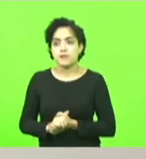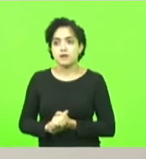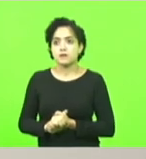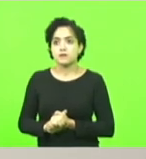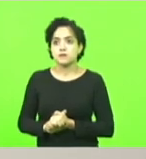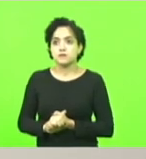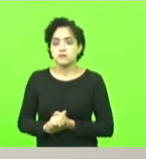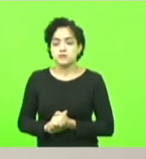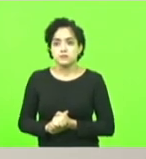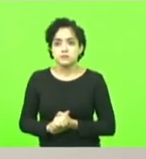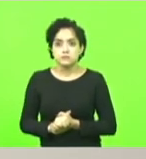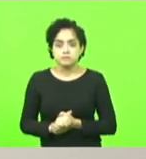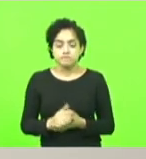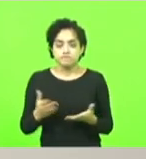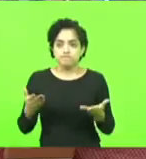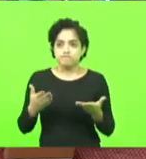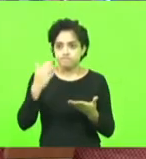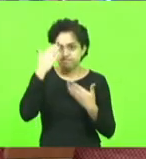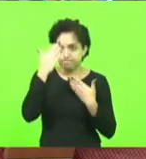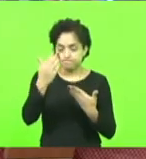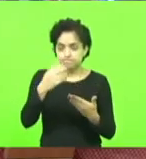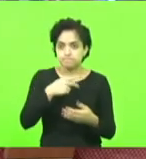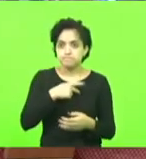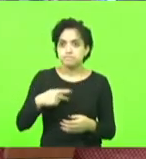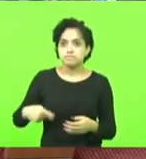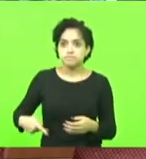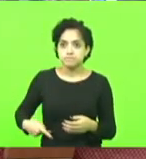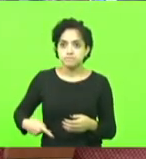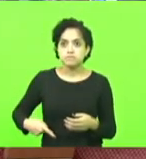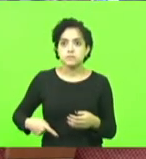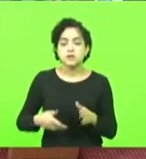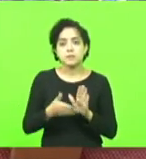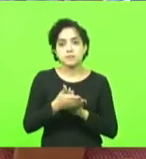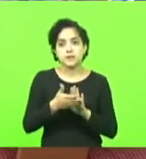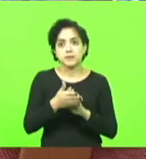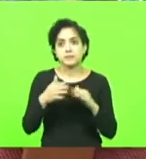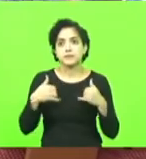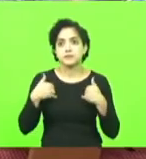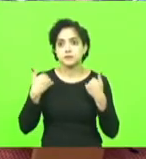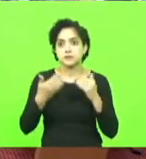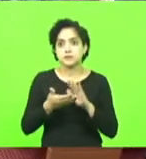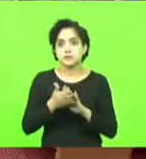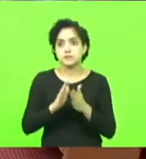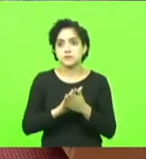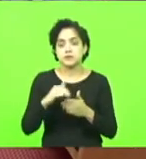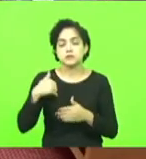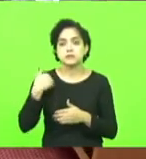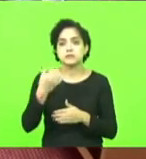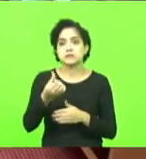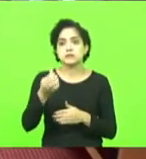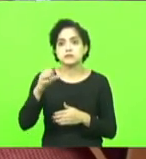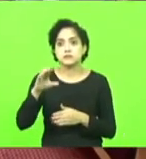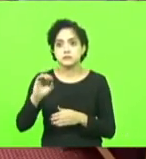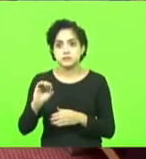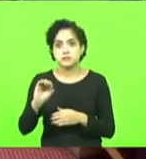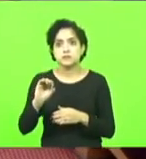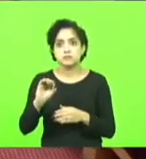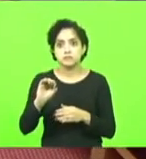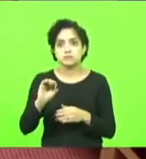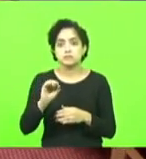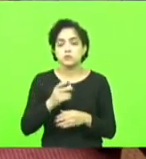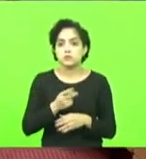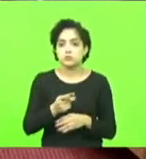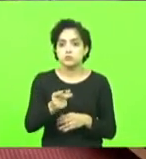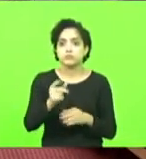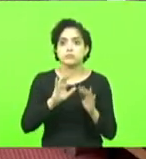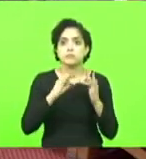Obrigado, presidente. Em exercício, deputado Nilson Berlanda, parabéns pelo seu aniversário. 60 anos, que longa vida para ti, para a tua